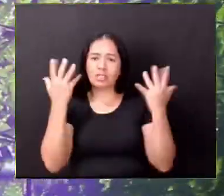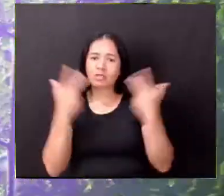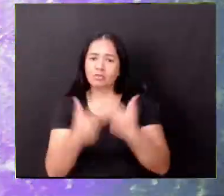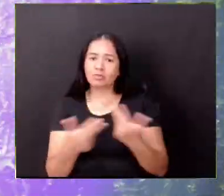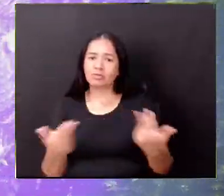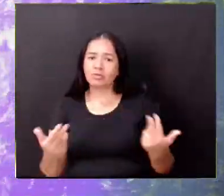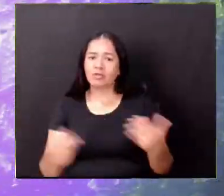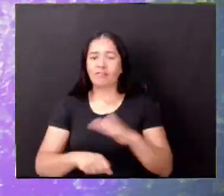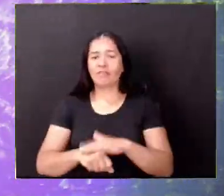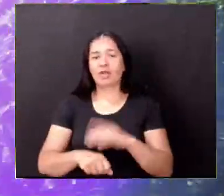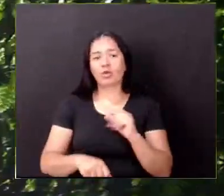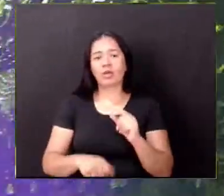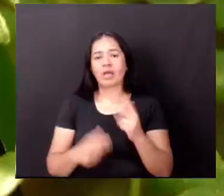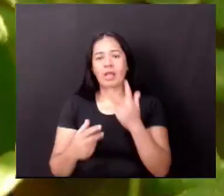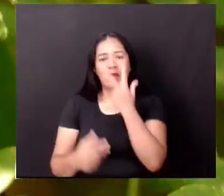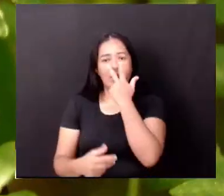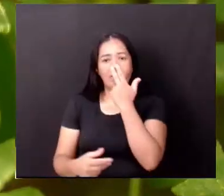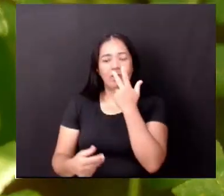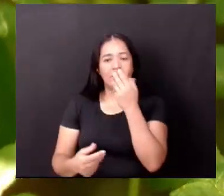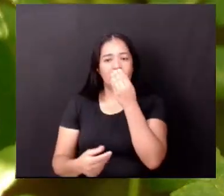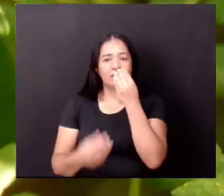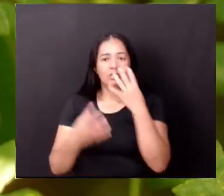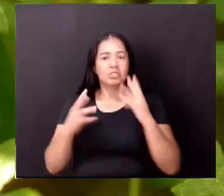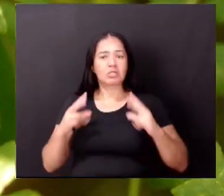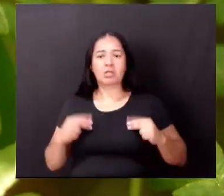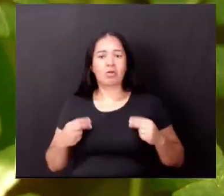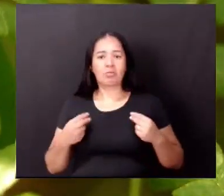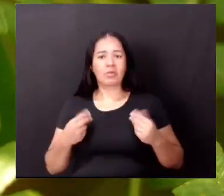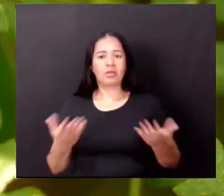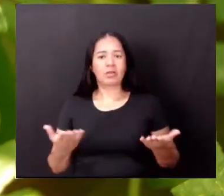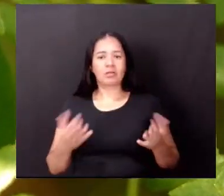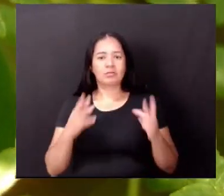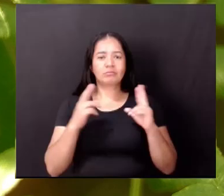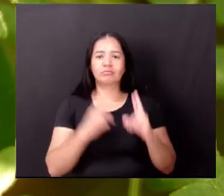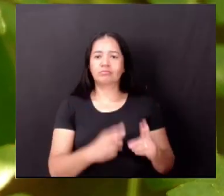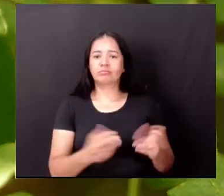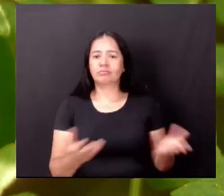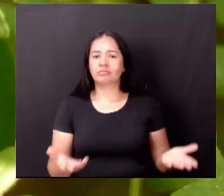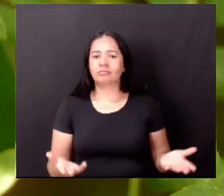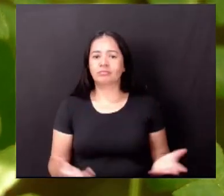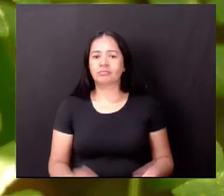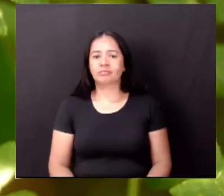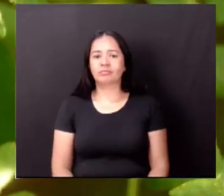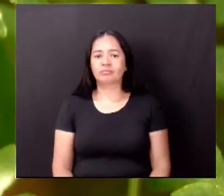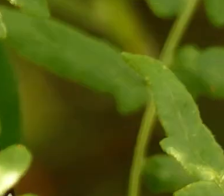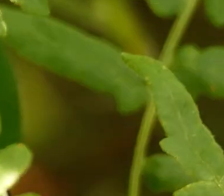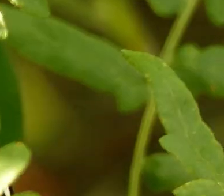inferiores aos animais, que faz com que elas pareçam indignas de consideração.